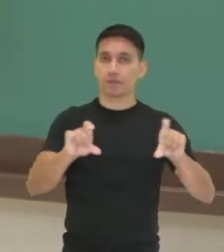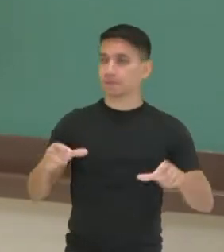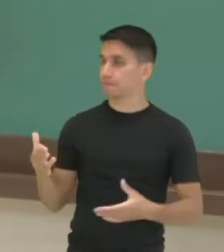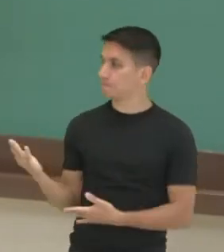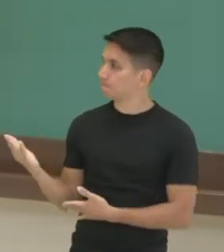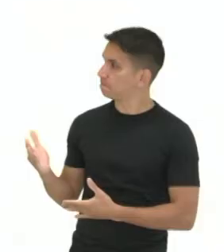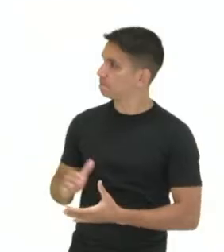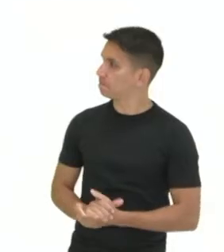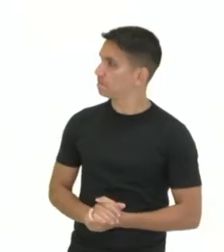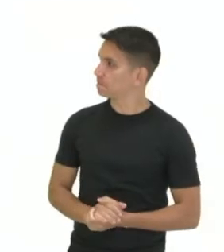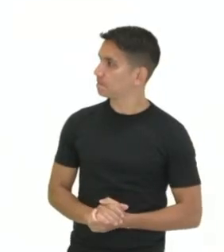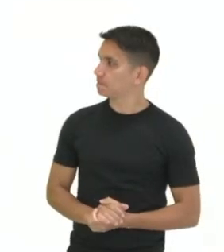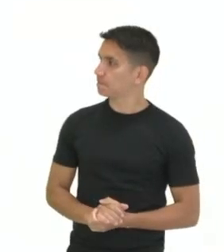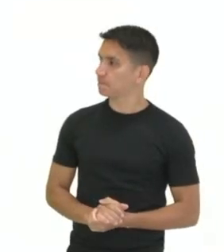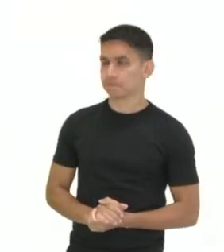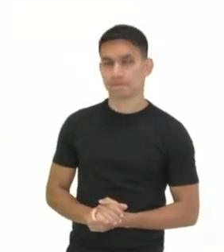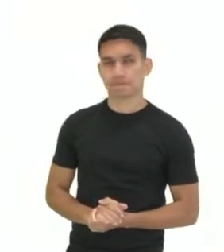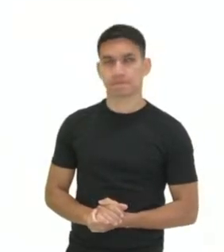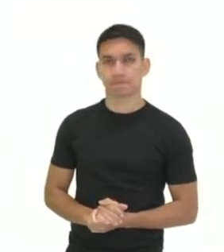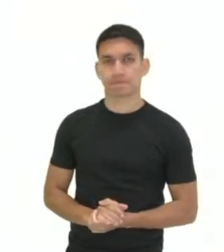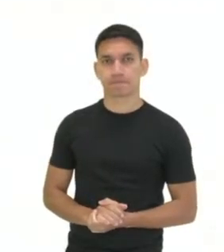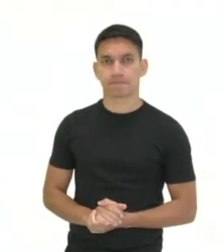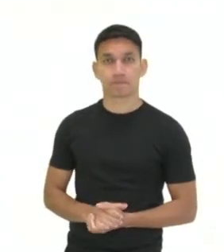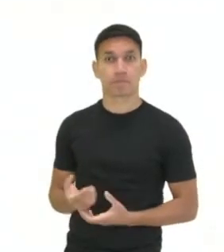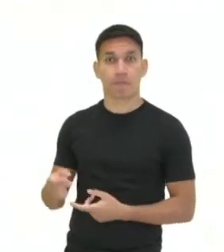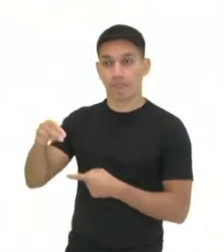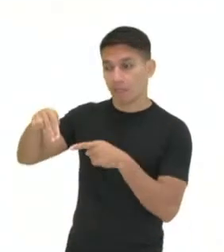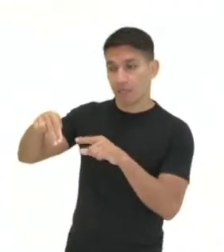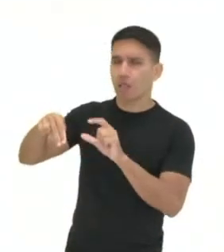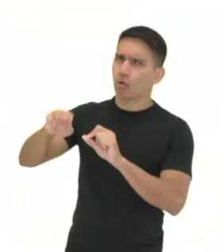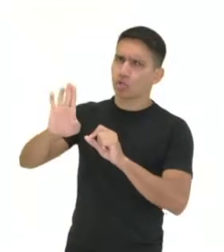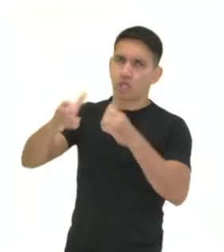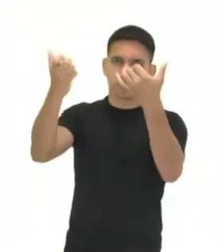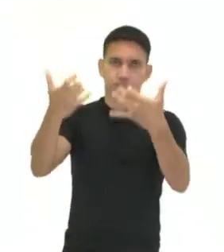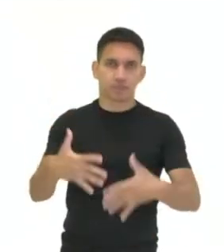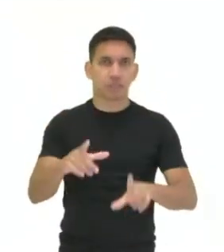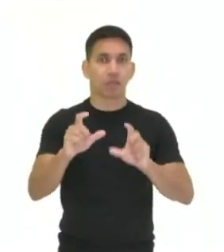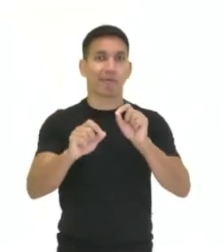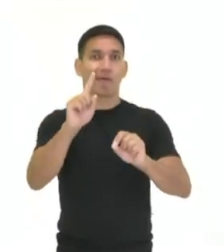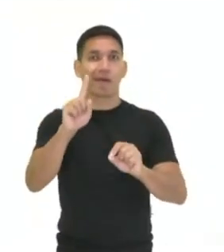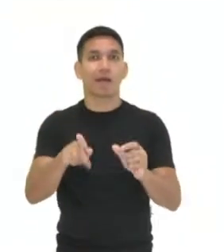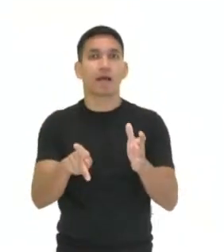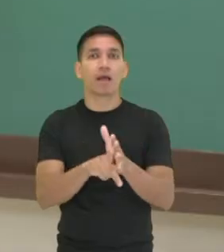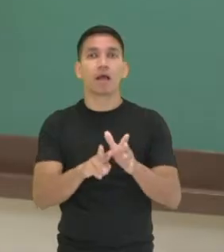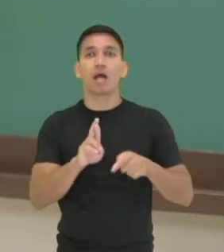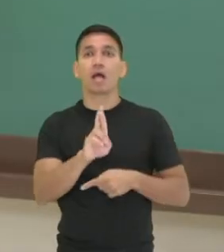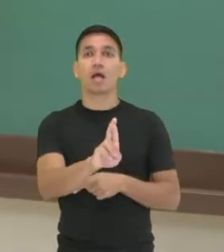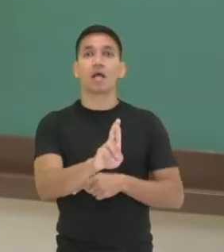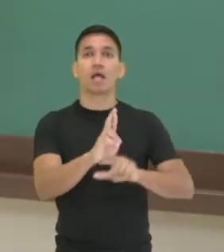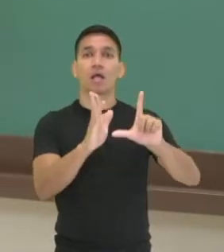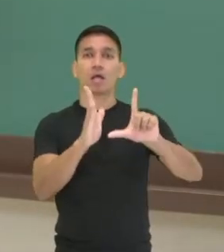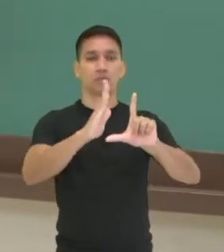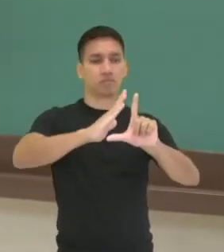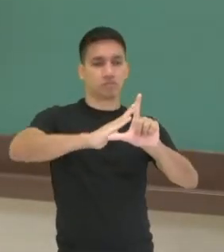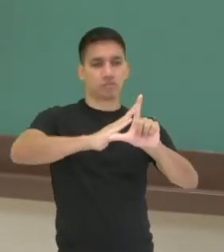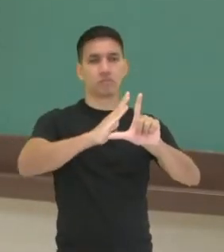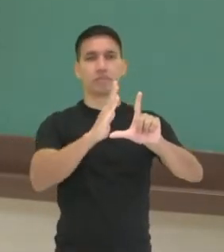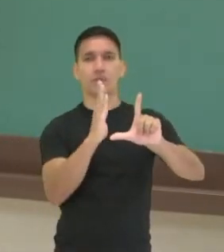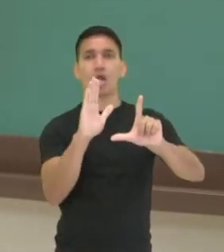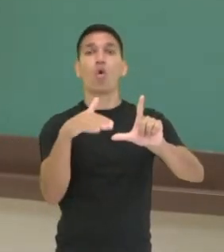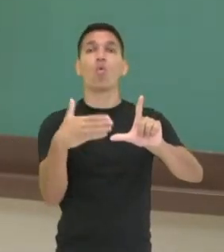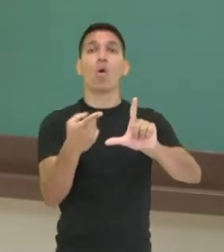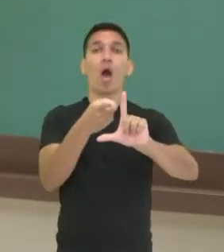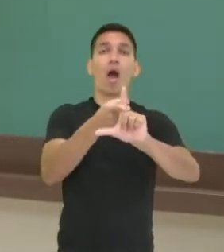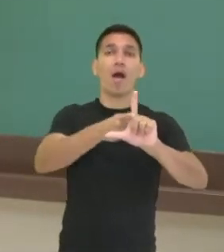a mx mais n. O m, como eu acabei de falar, é o coeficiente angular, ele vai determinar